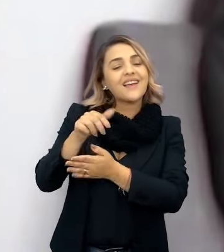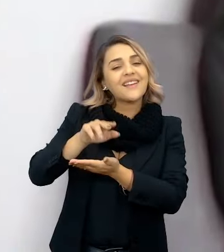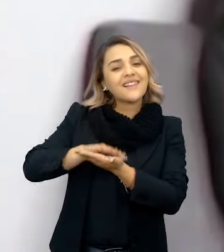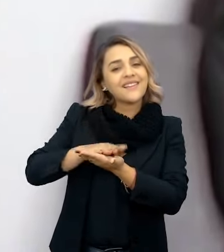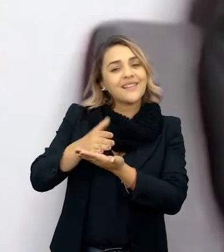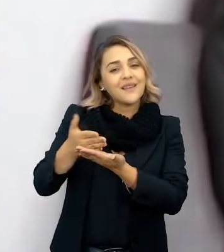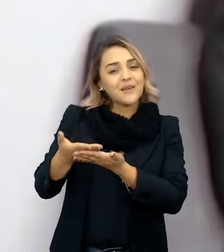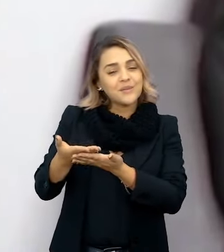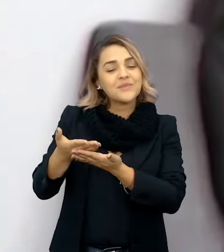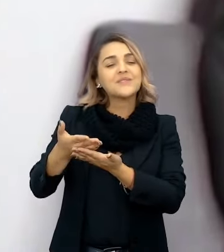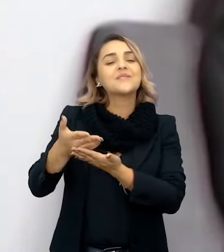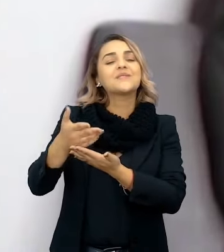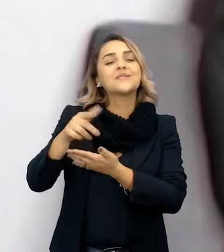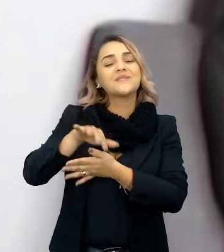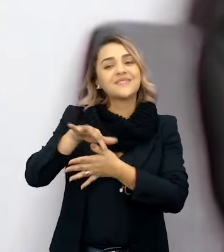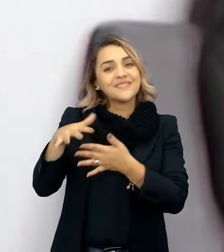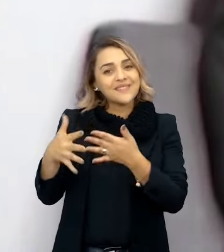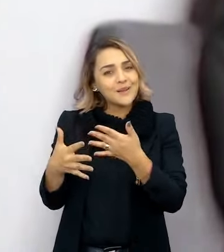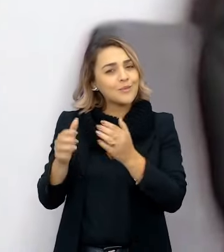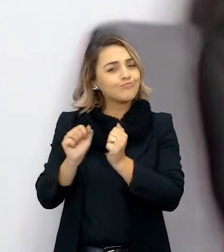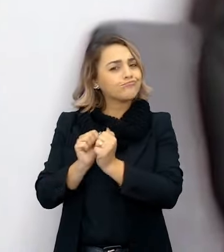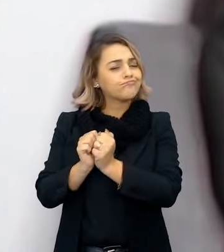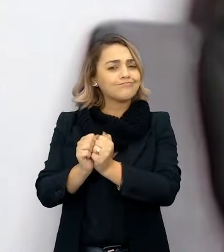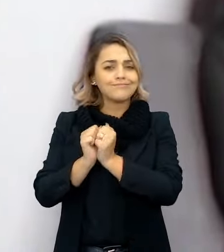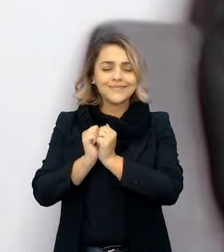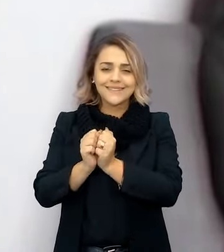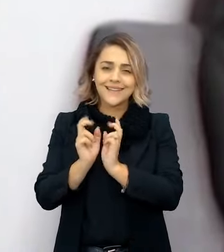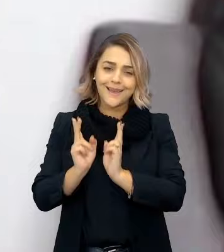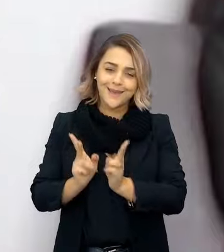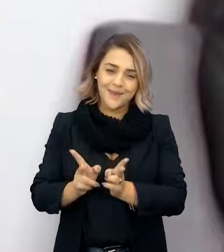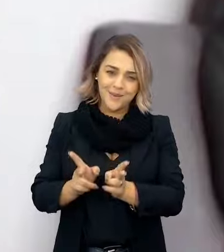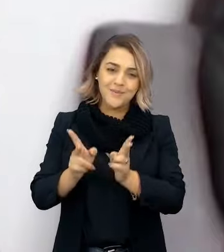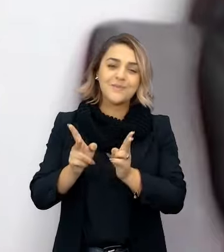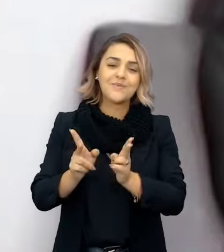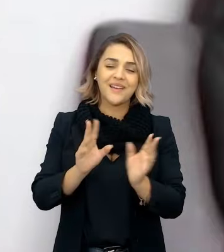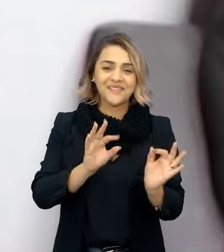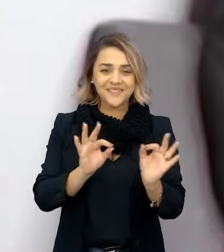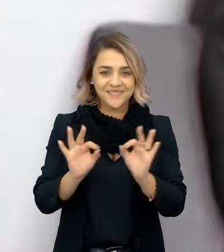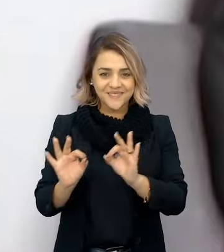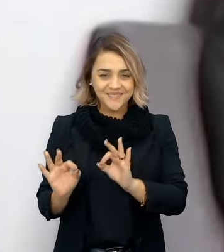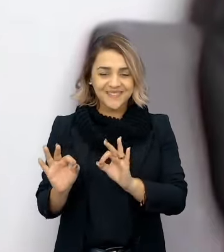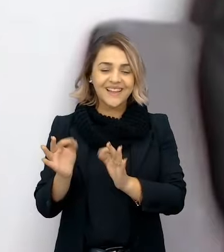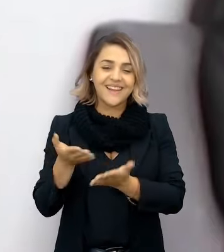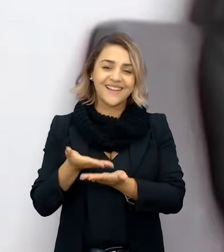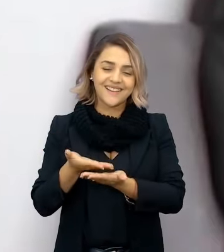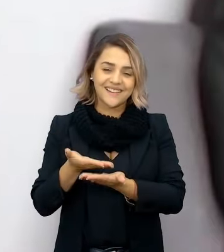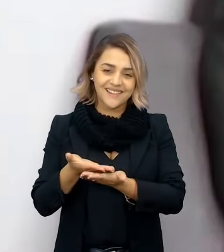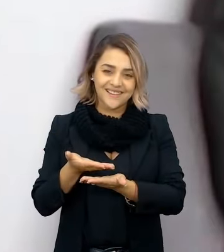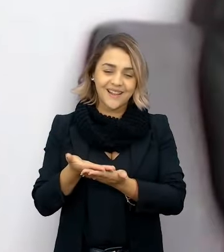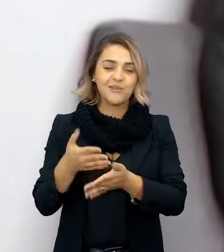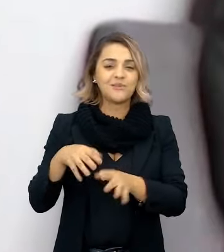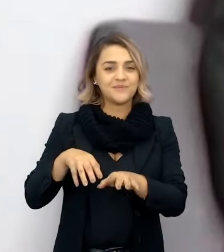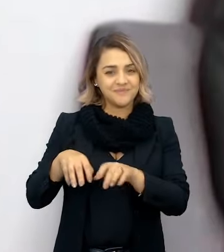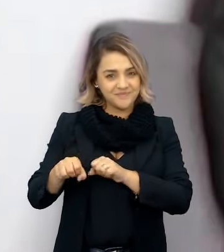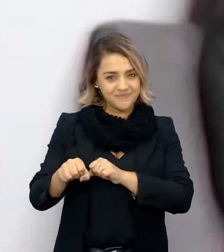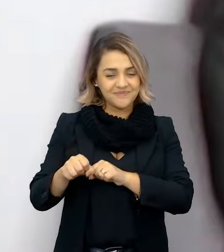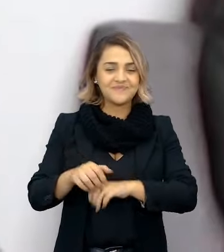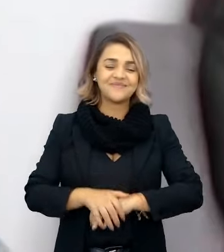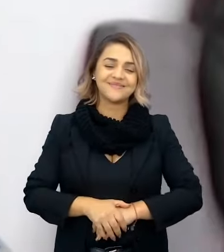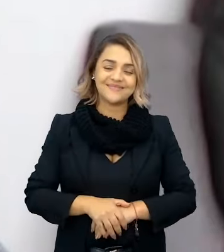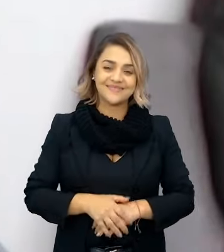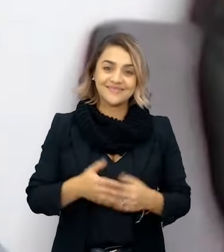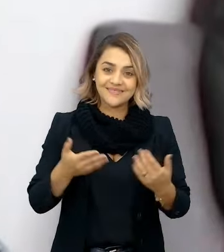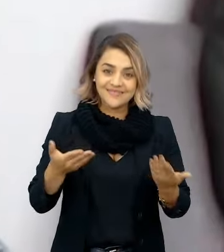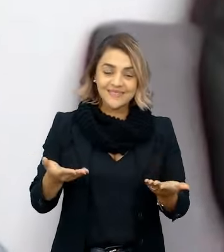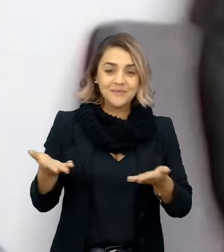que estão sempre junto, né, conosco, né, sempre nos apoiando aí nas nossas formações, tá bom?